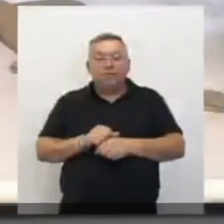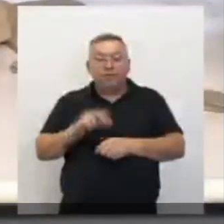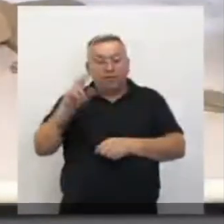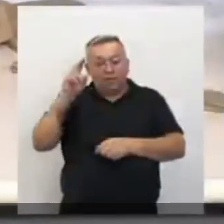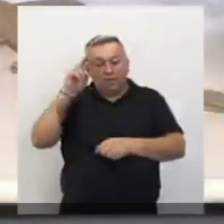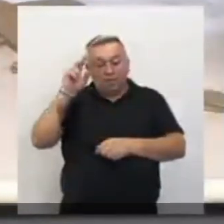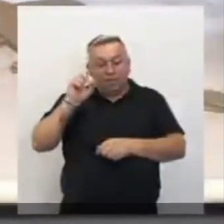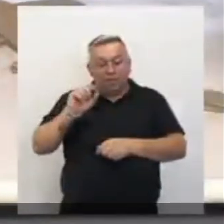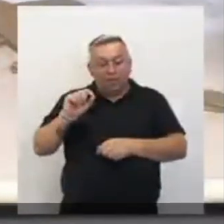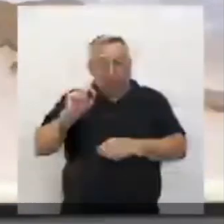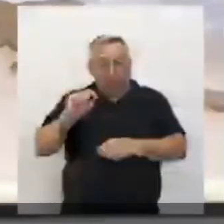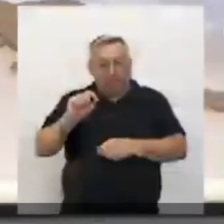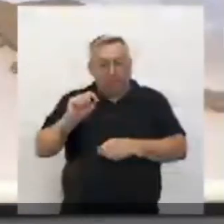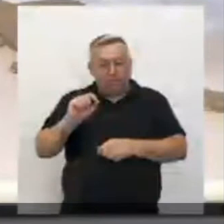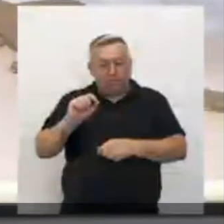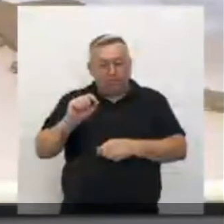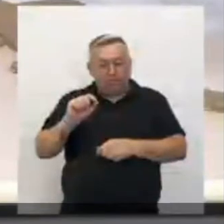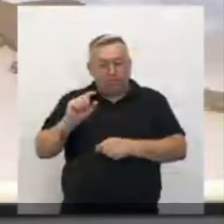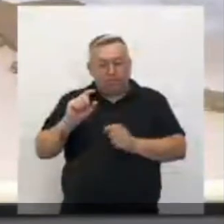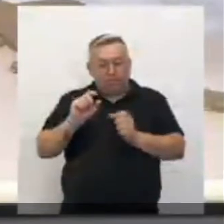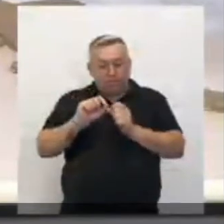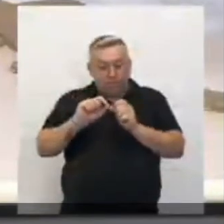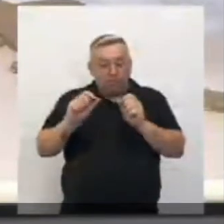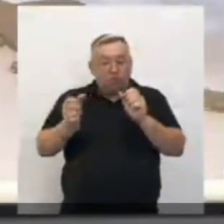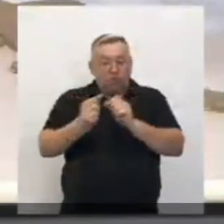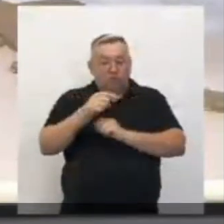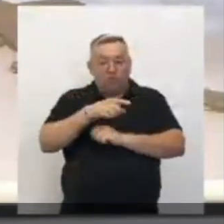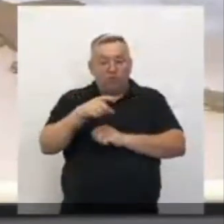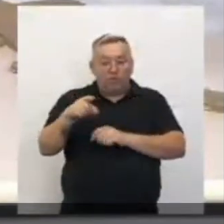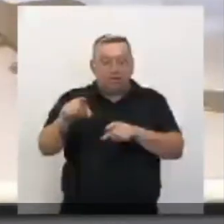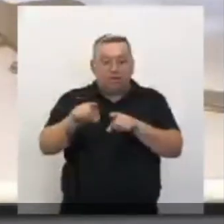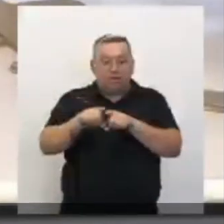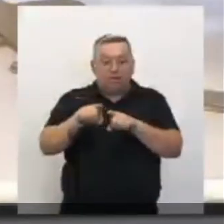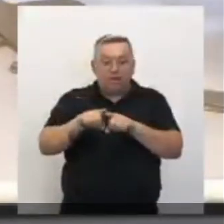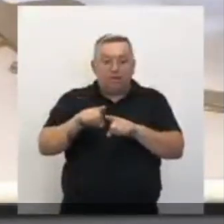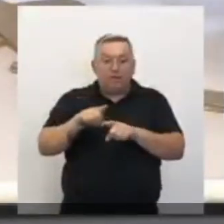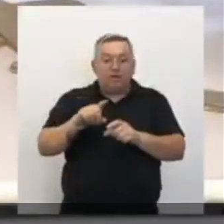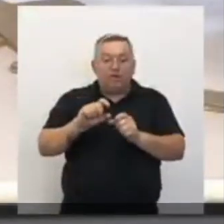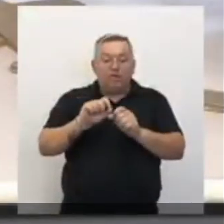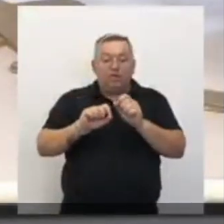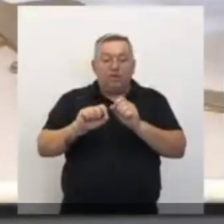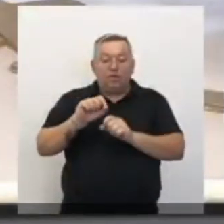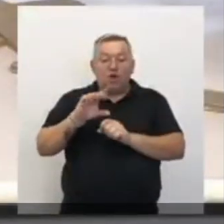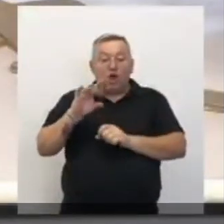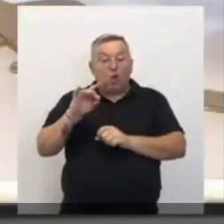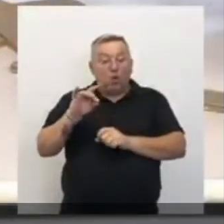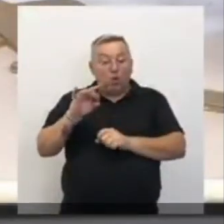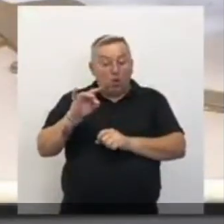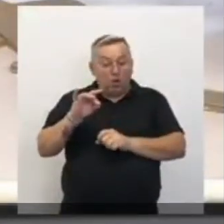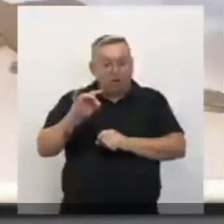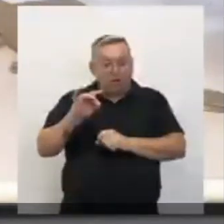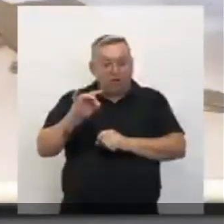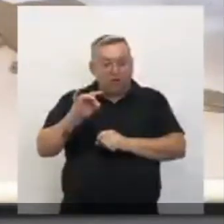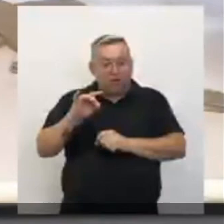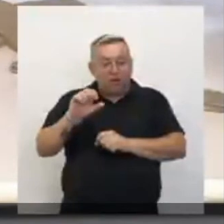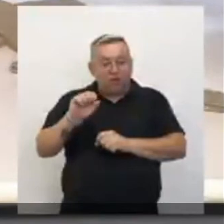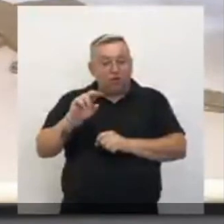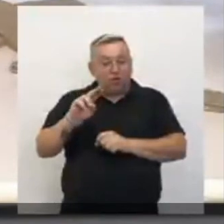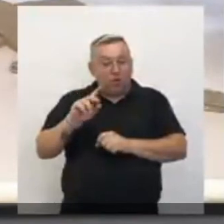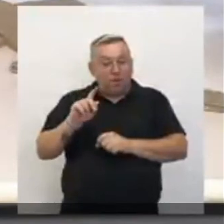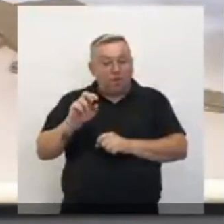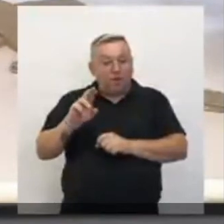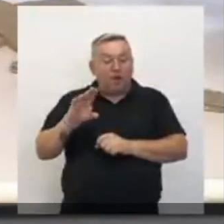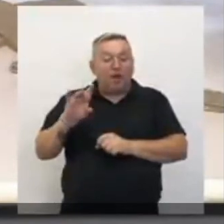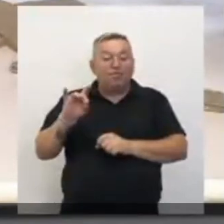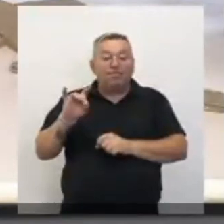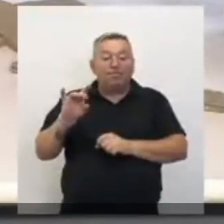ó, eu estou fazendo aqui com vocês ali a construção, então eu passei aquela cola, né, aquela super cola aqui, então